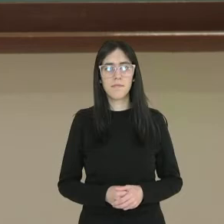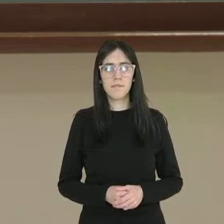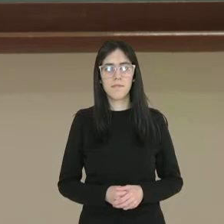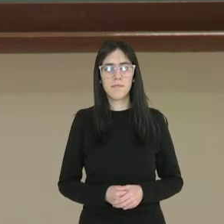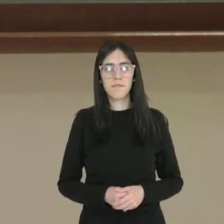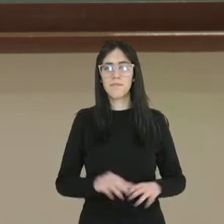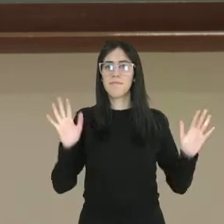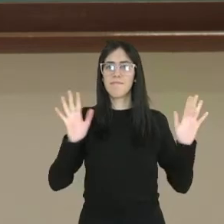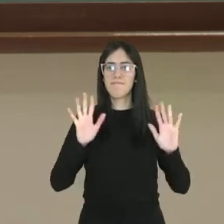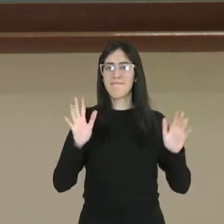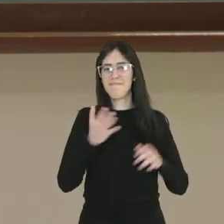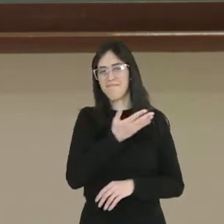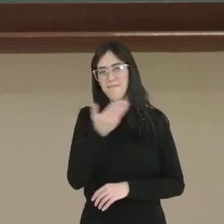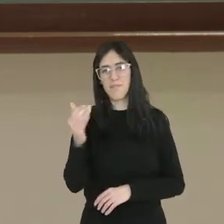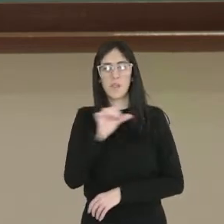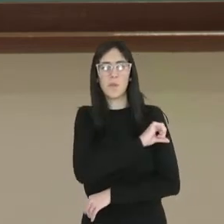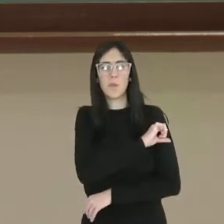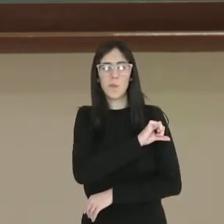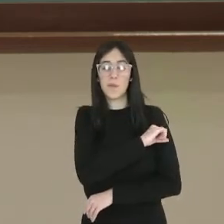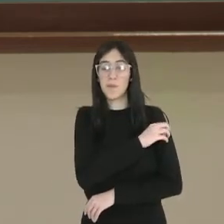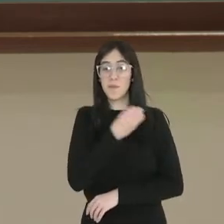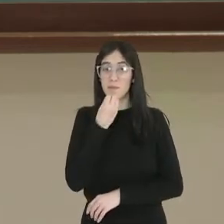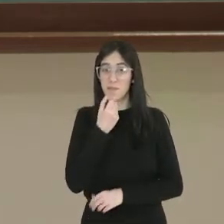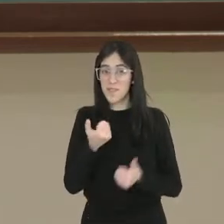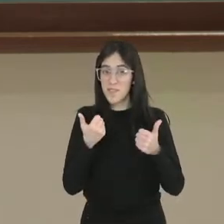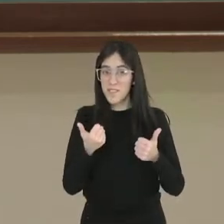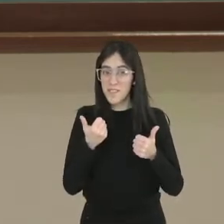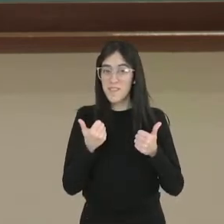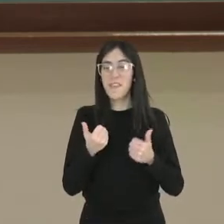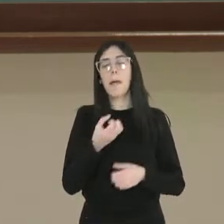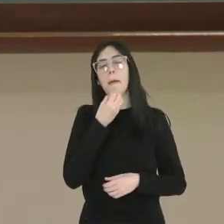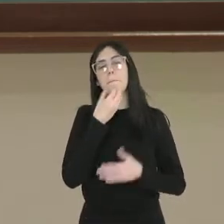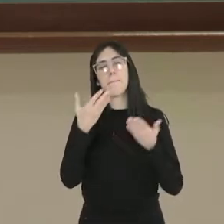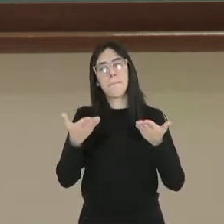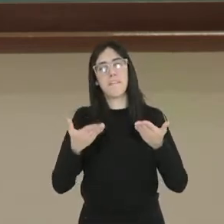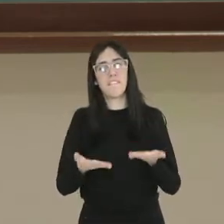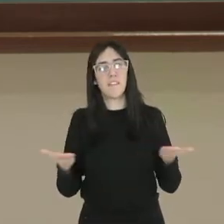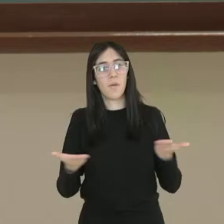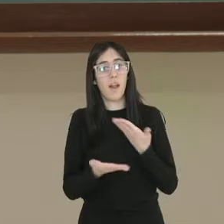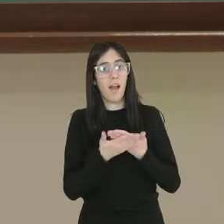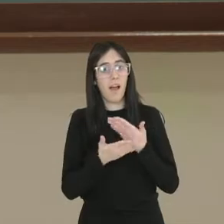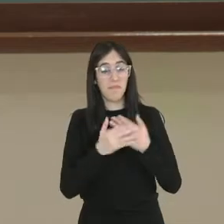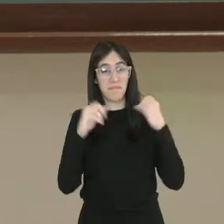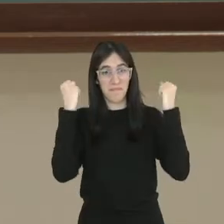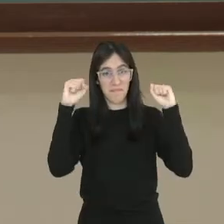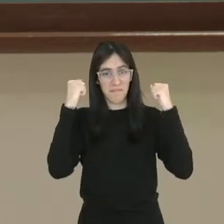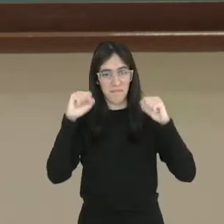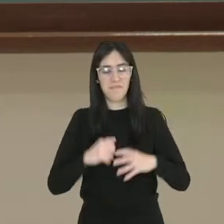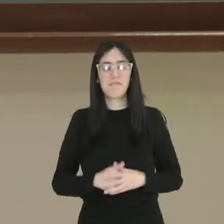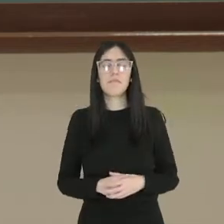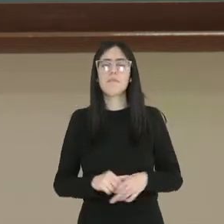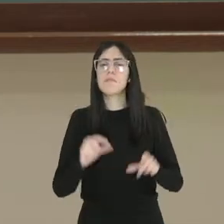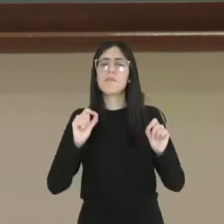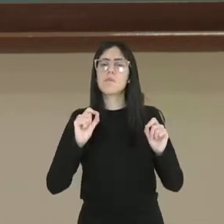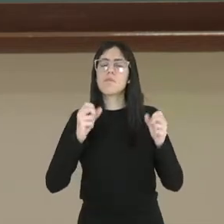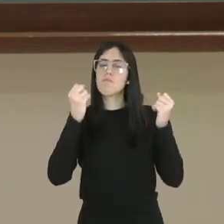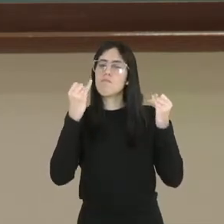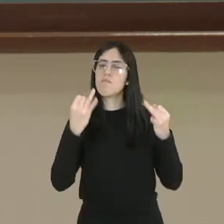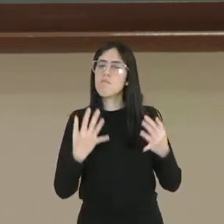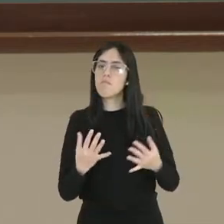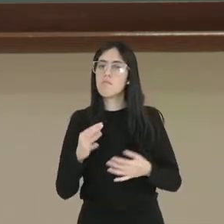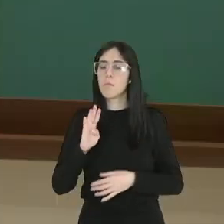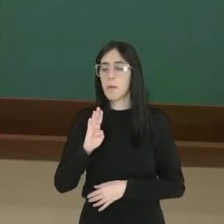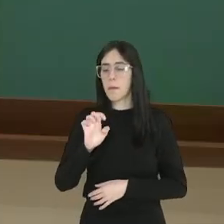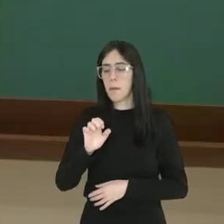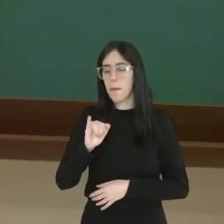Olá pessoal do nono ano, tudo bem com vocês? Bem-vindos à nossa aula de Educação Física e hoje nós vamos conversar um pouquinho